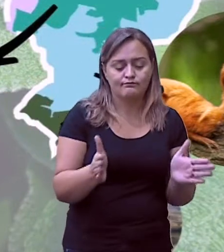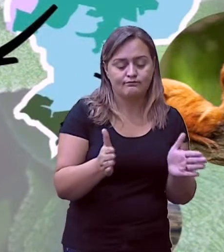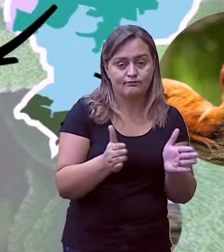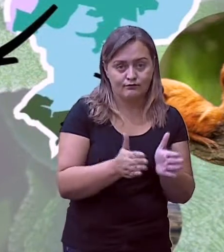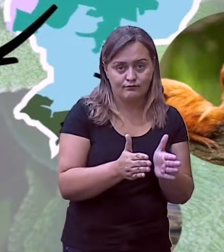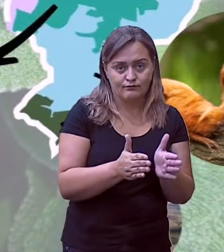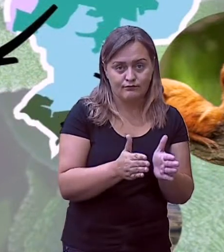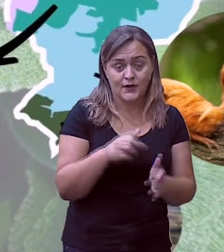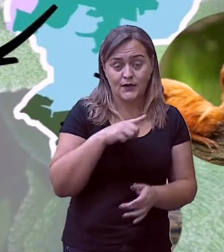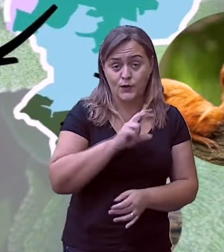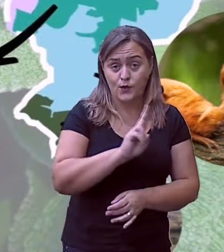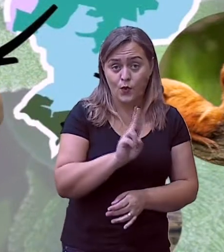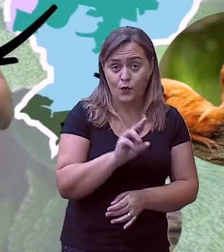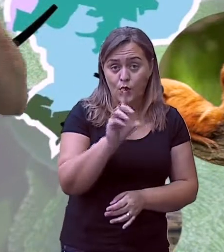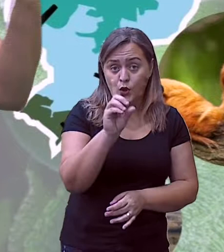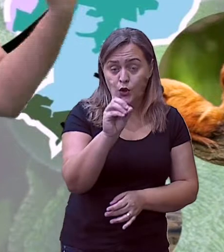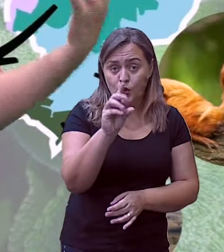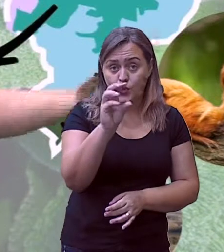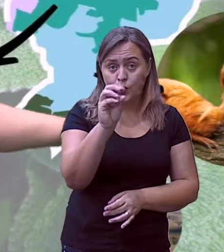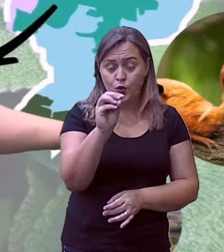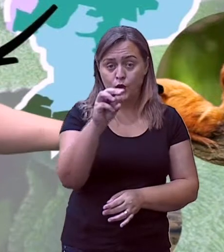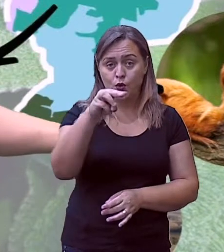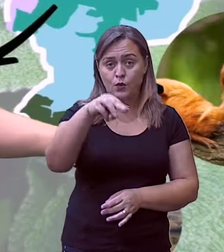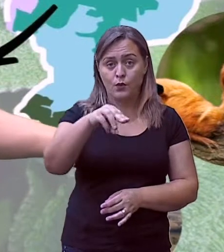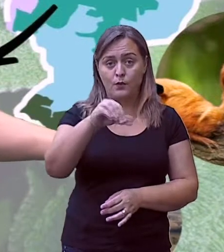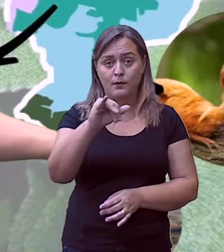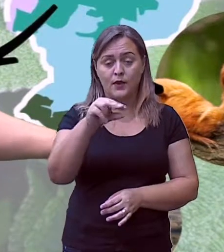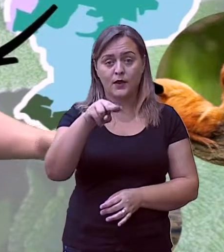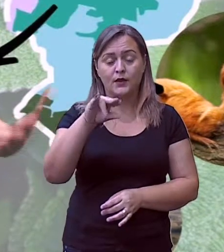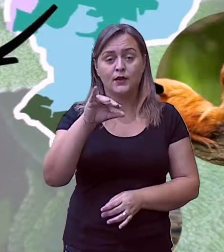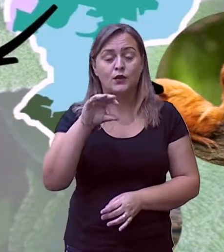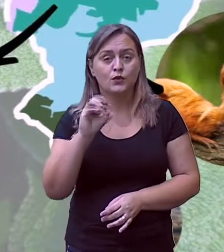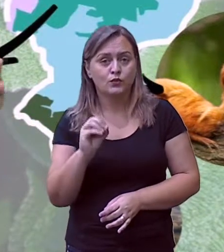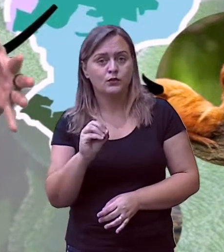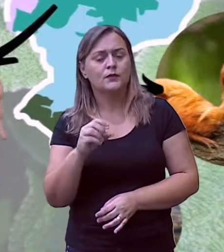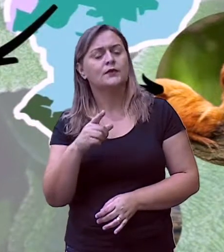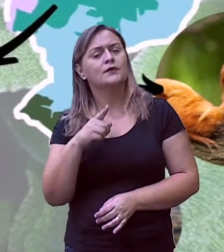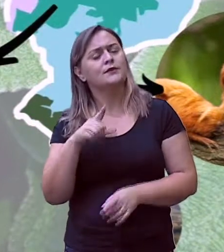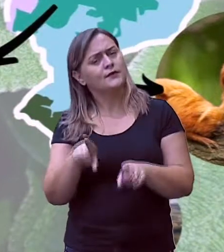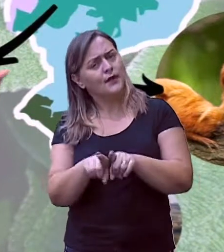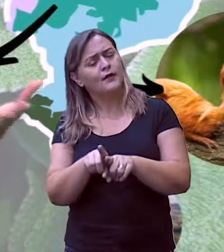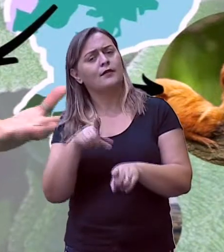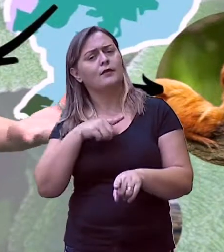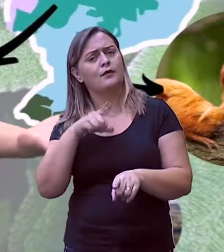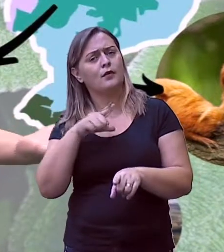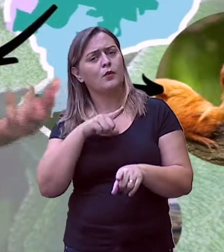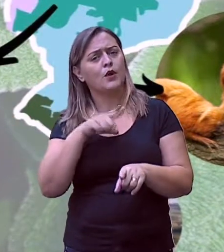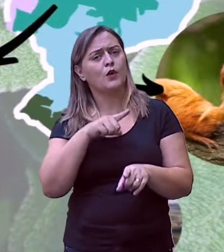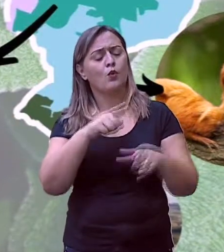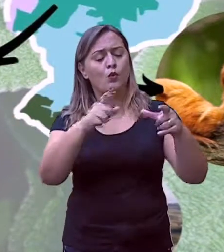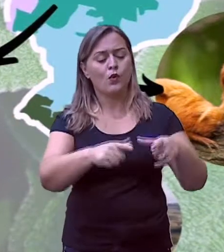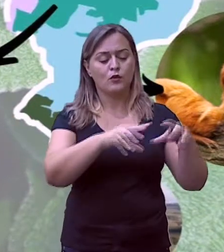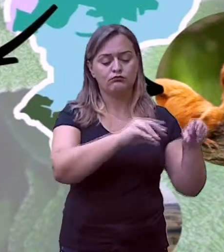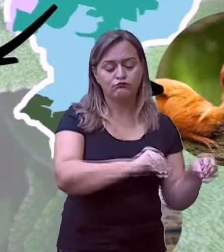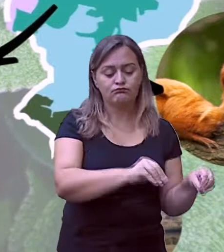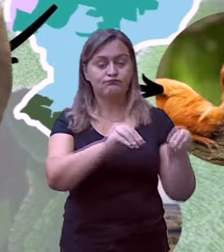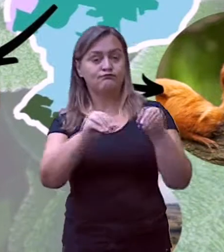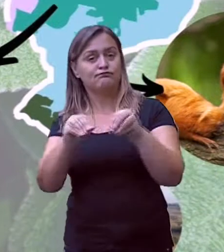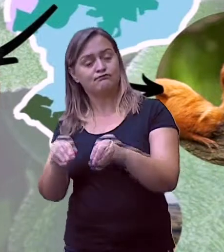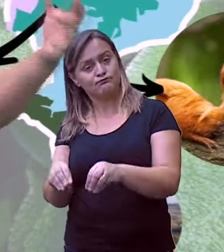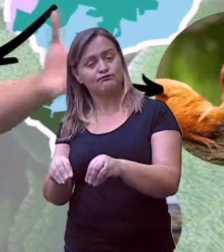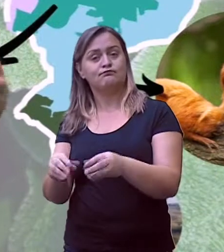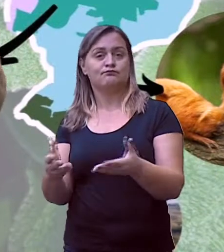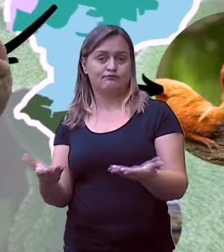bioma. Há ainda as faixas de transição, que são áreas que apresentam características dos domínios